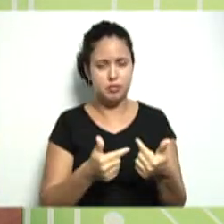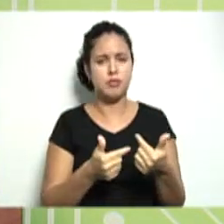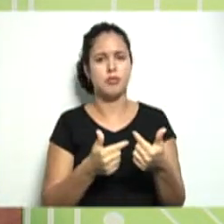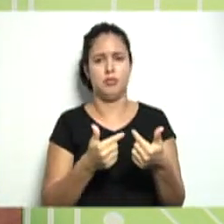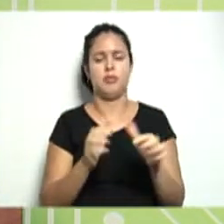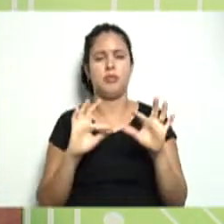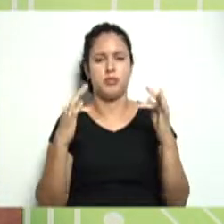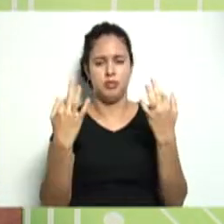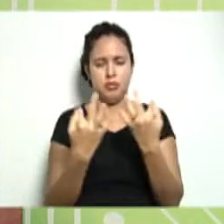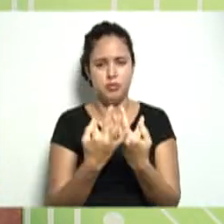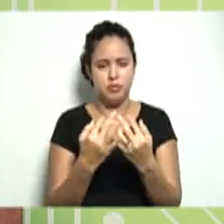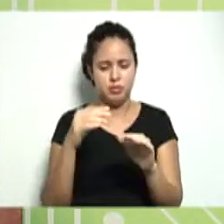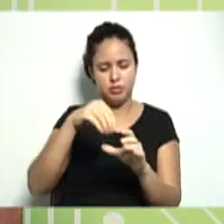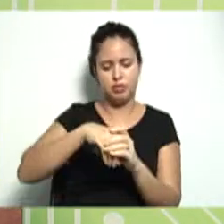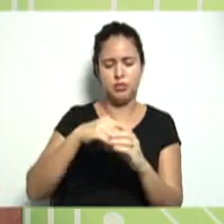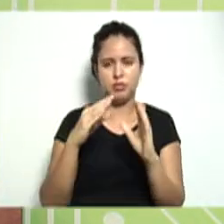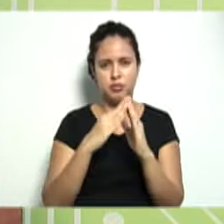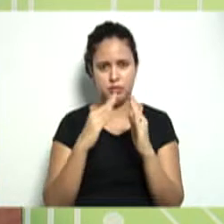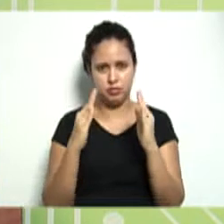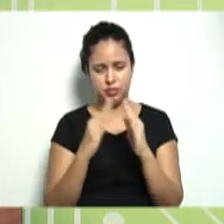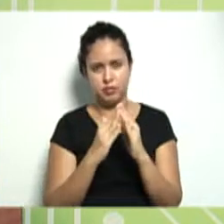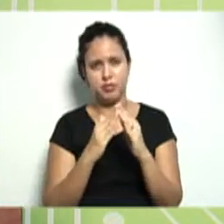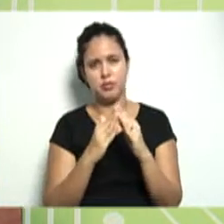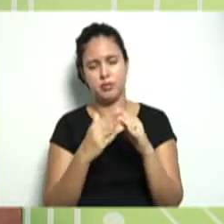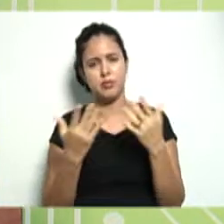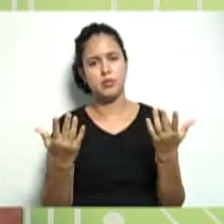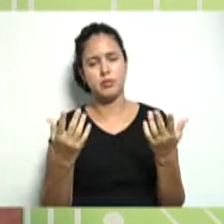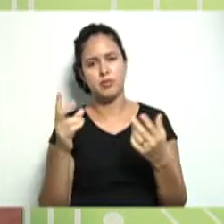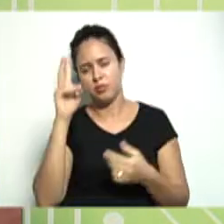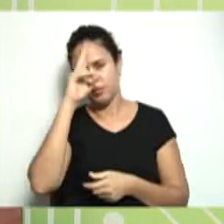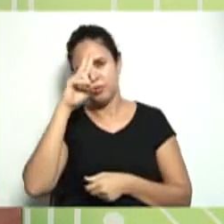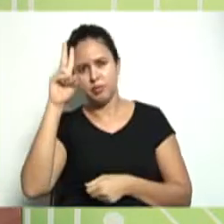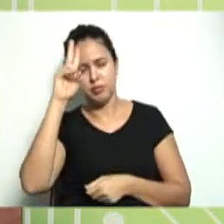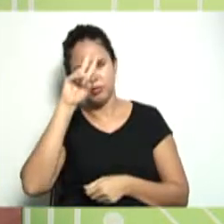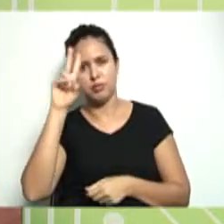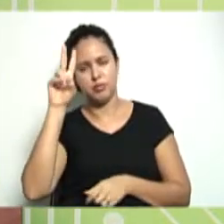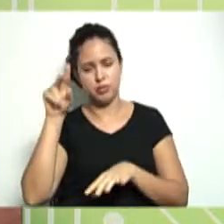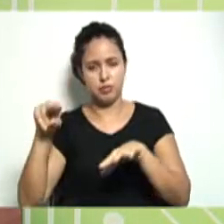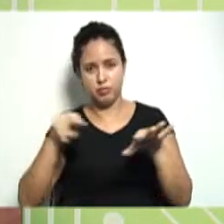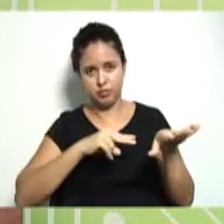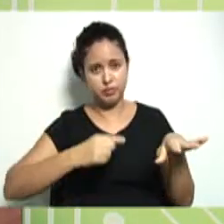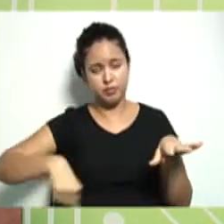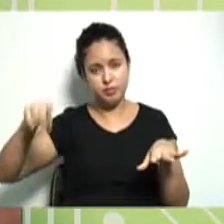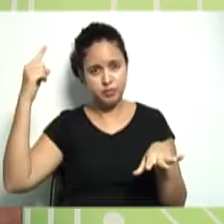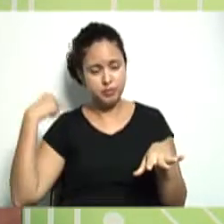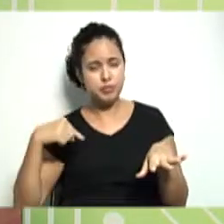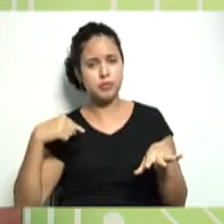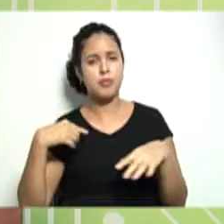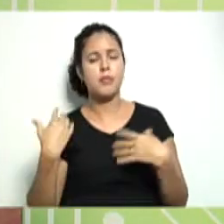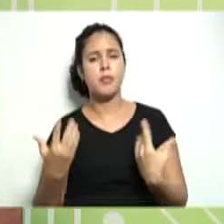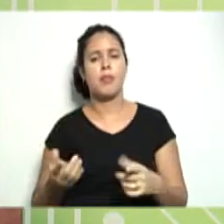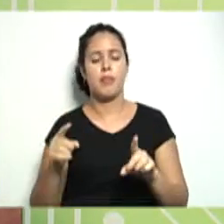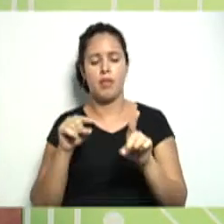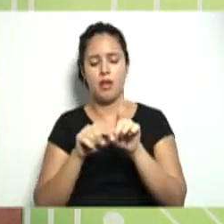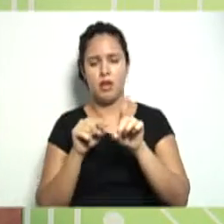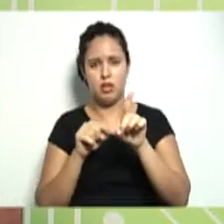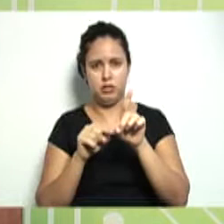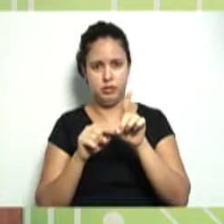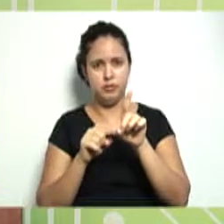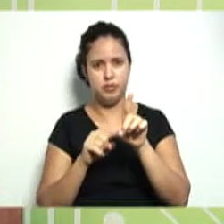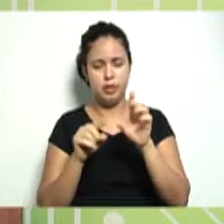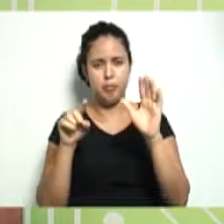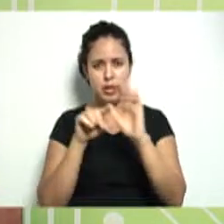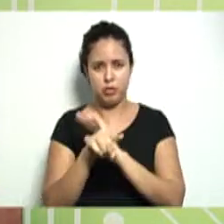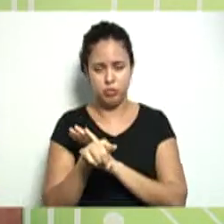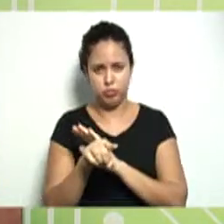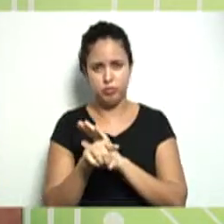membros da família, né? Que a gente viu, uma revisãozinha lá da aula passada. Então, a alternativa errada